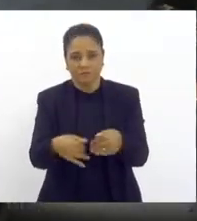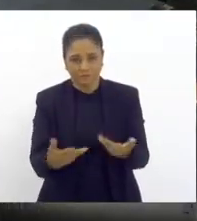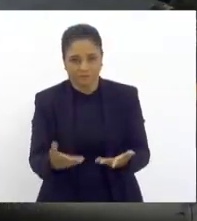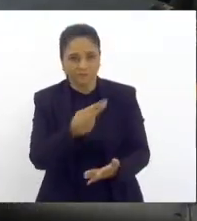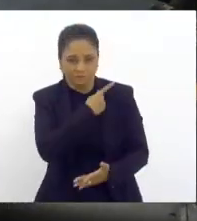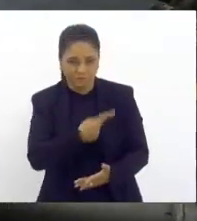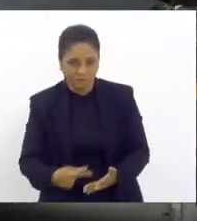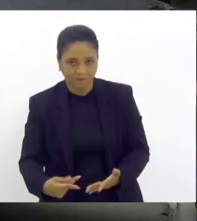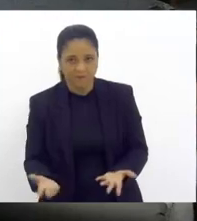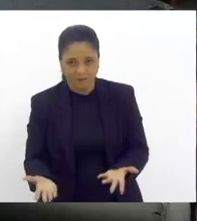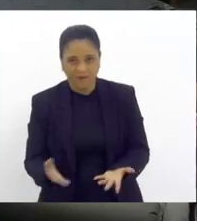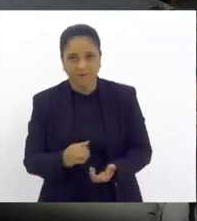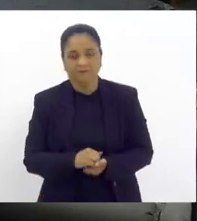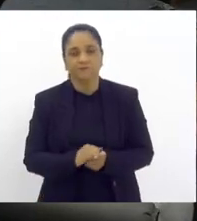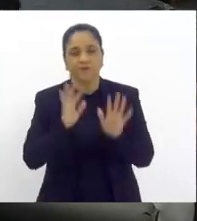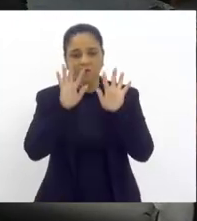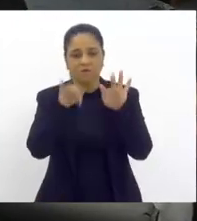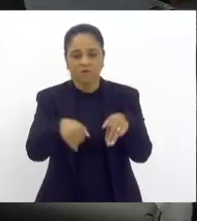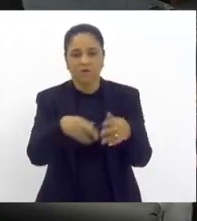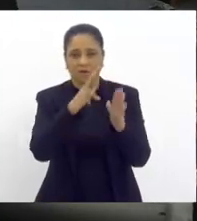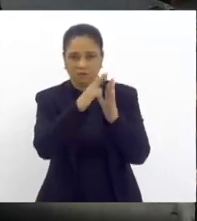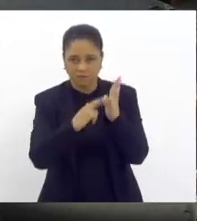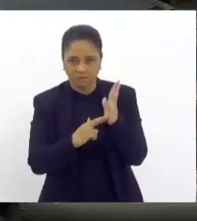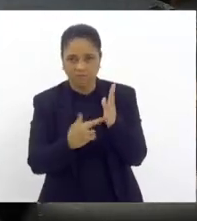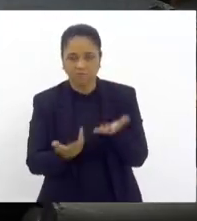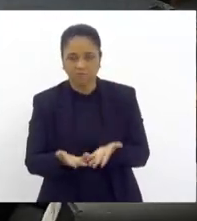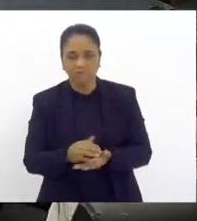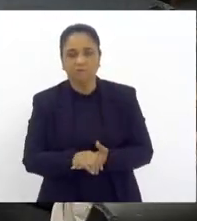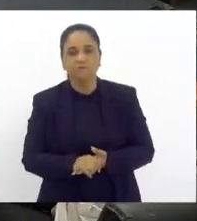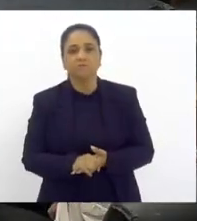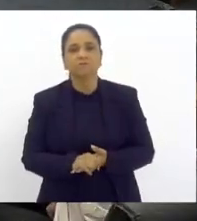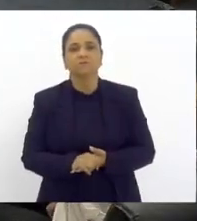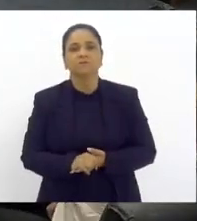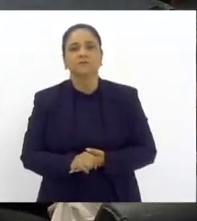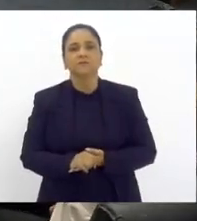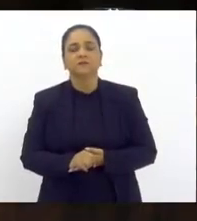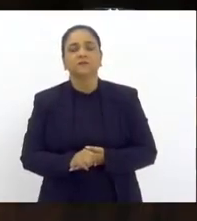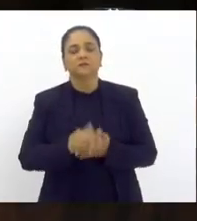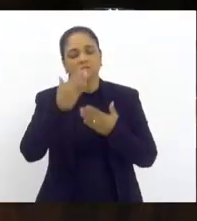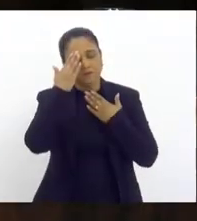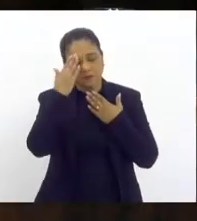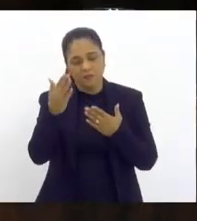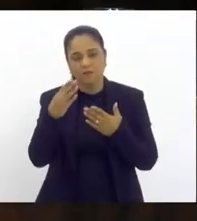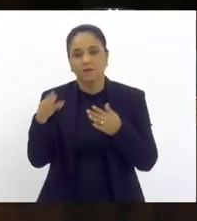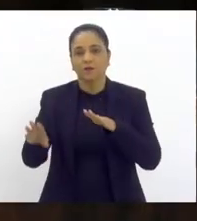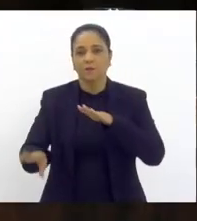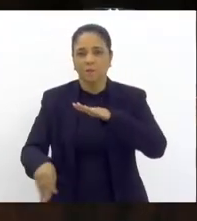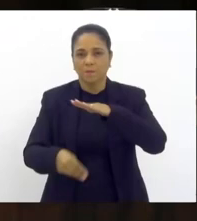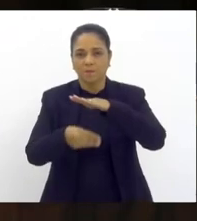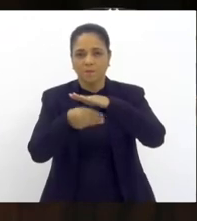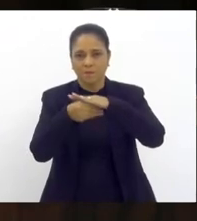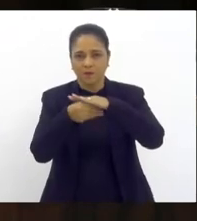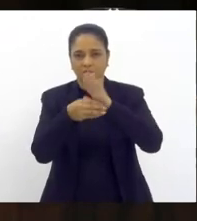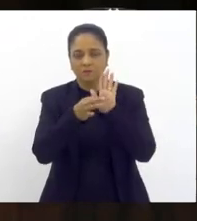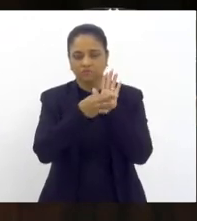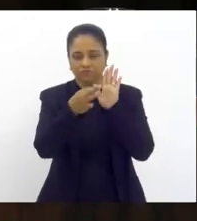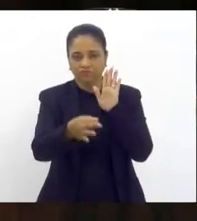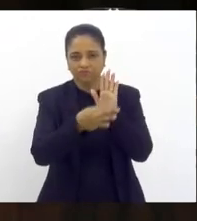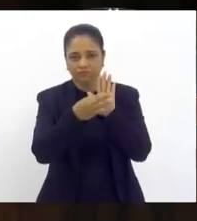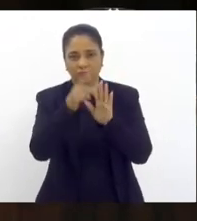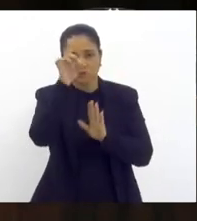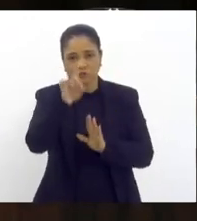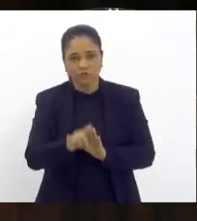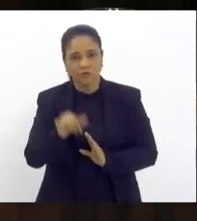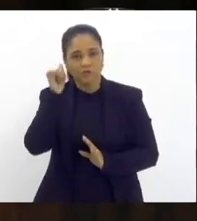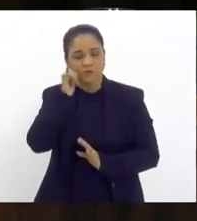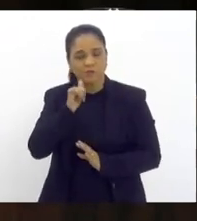Pedindo forma final de redação. Obrigado. Para proferir o parecer pela Comissão de Direitos da Mulher,